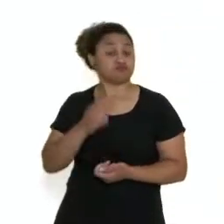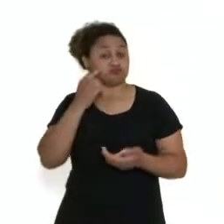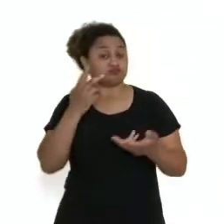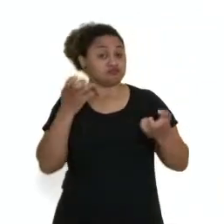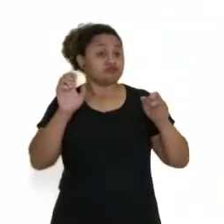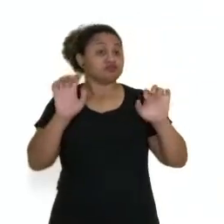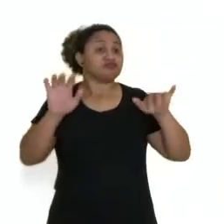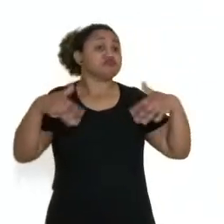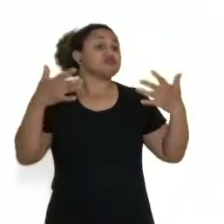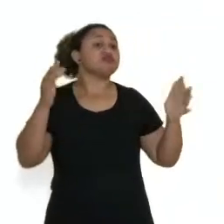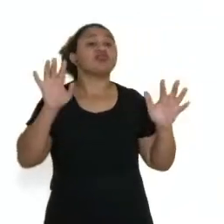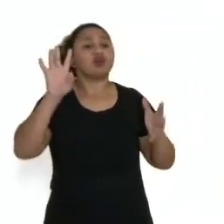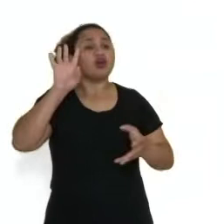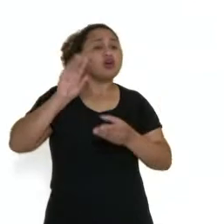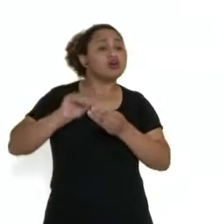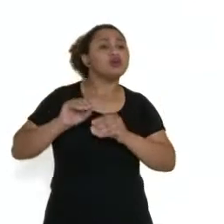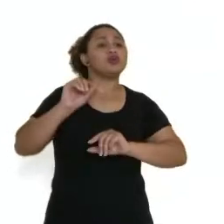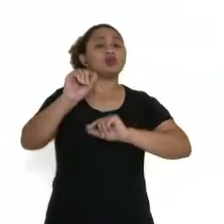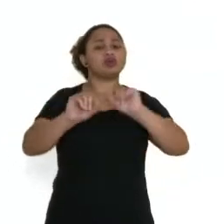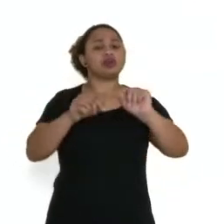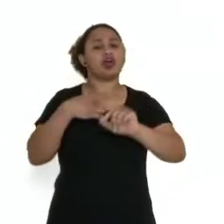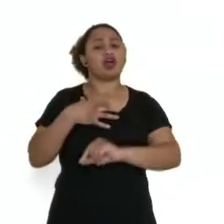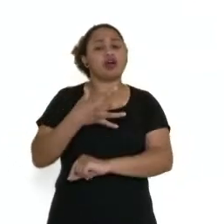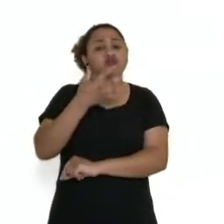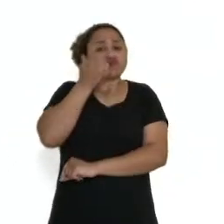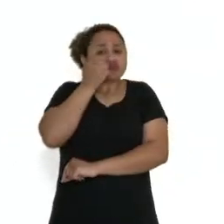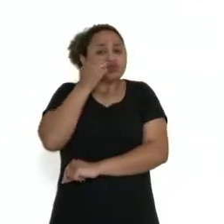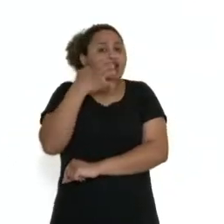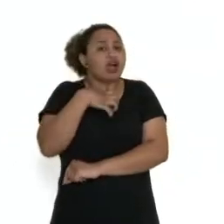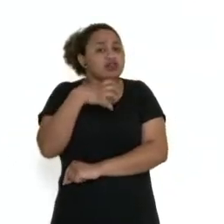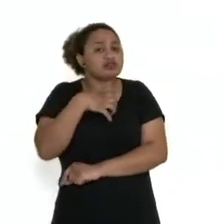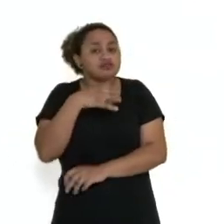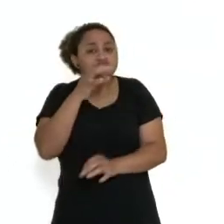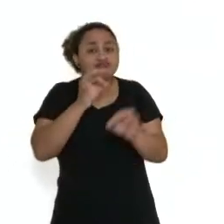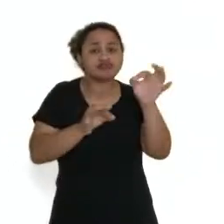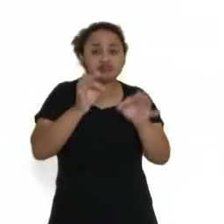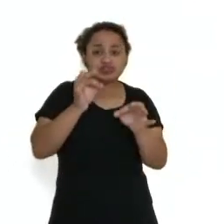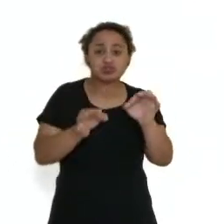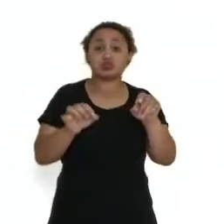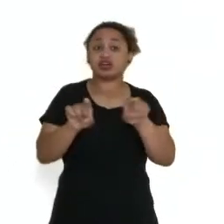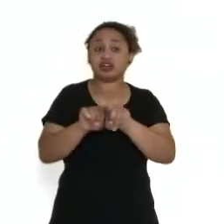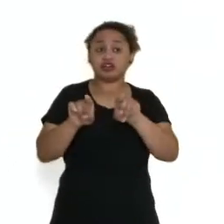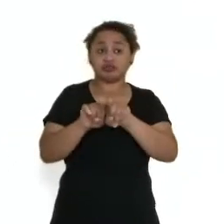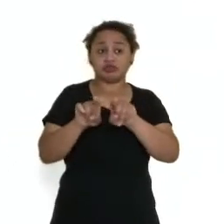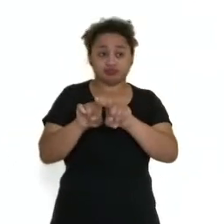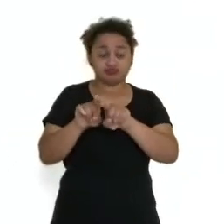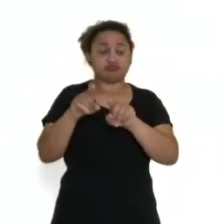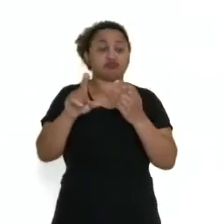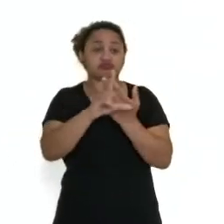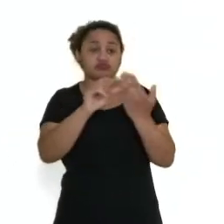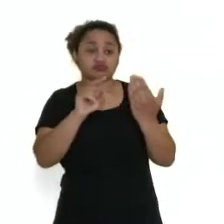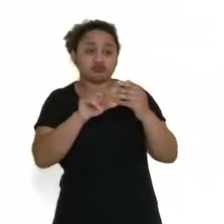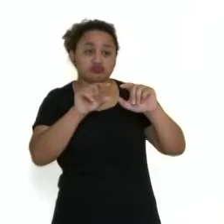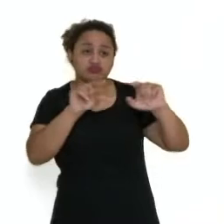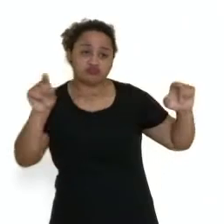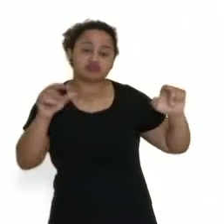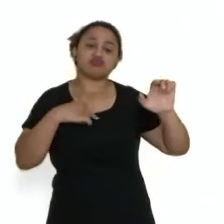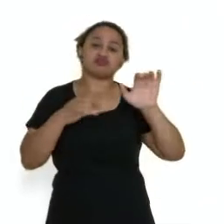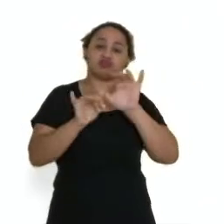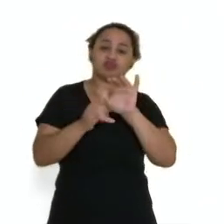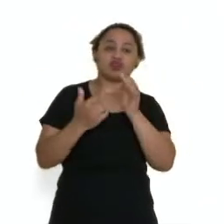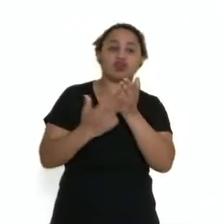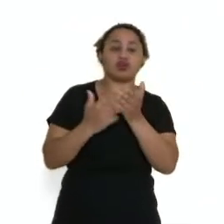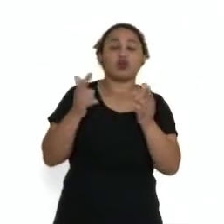a frustração é uma forma de julgamento como qualquer outra. Milor Fernandes, Fábulas Fabulosas, Rio de Janeiro.